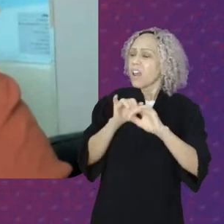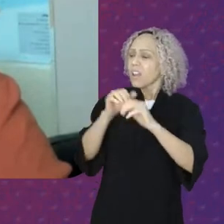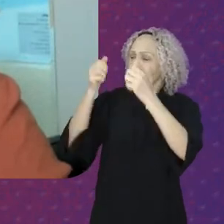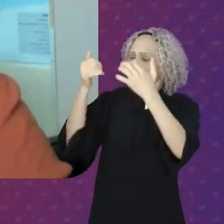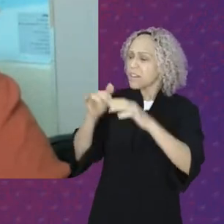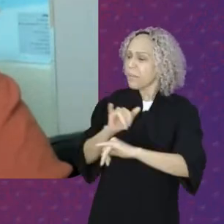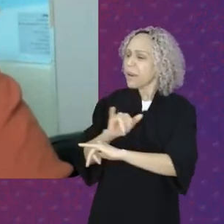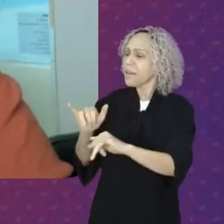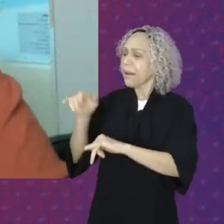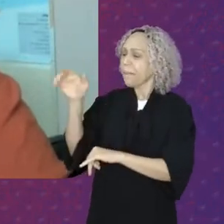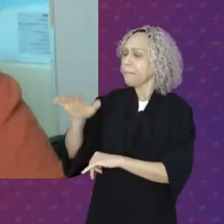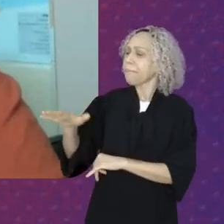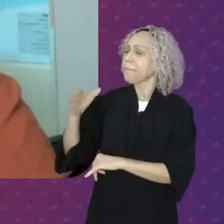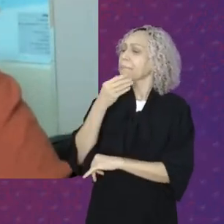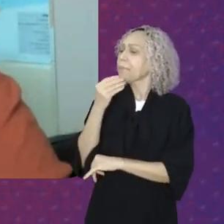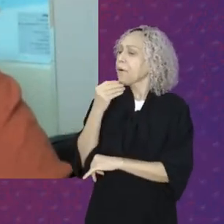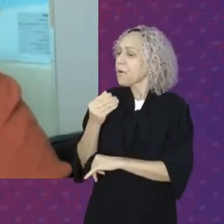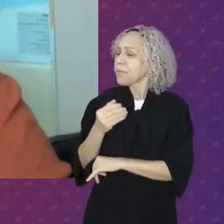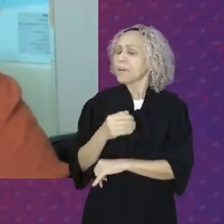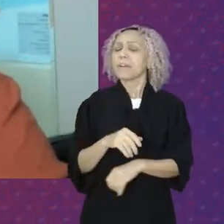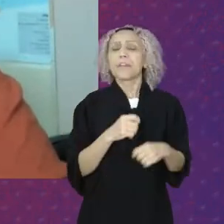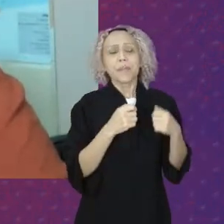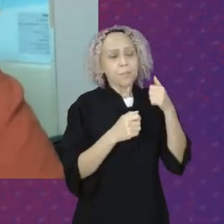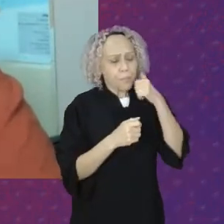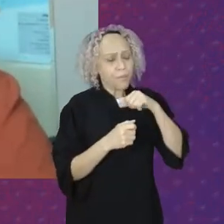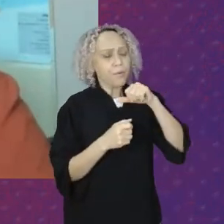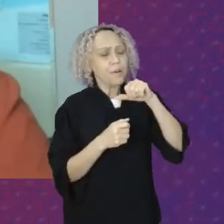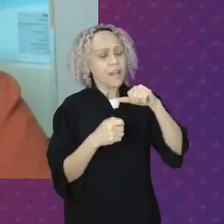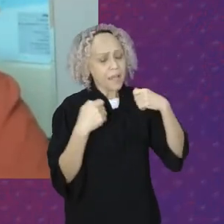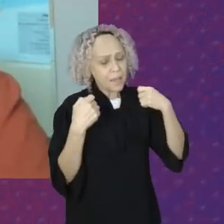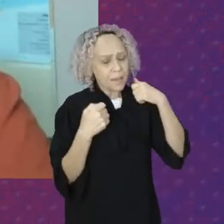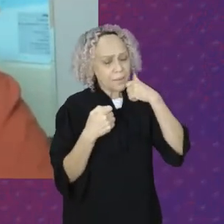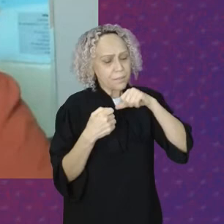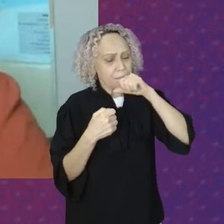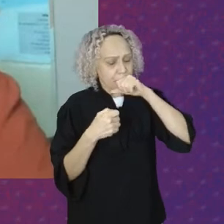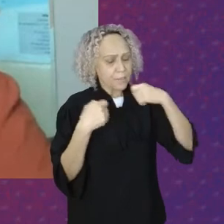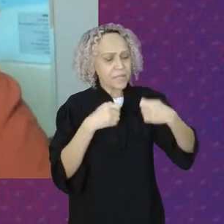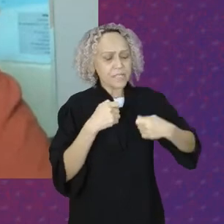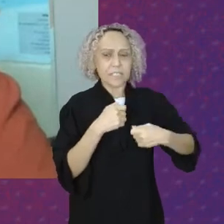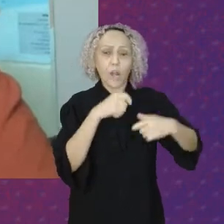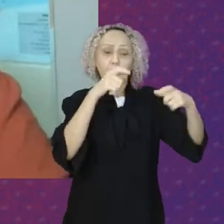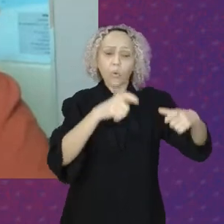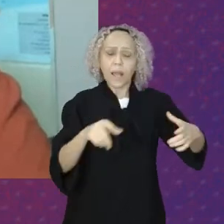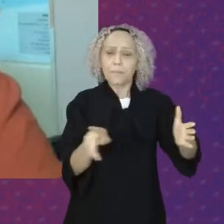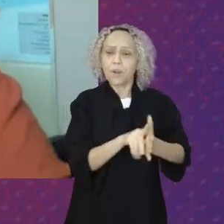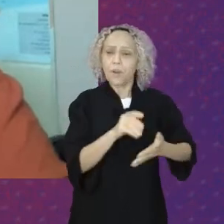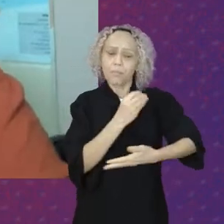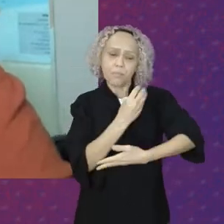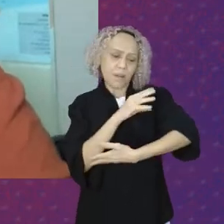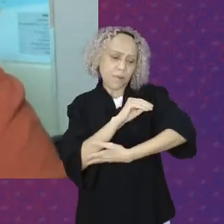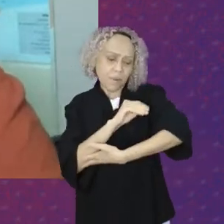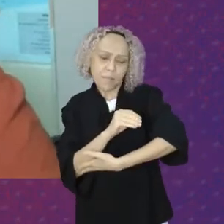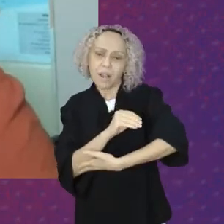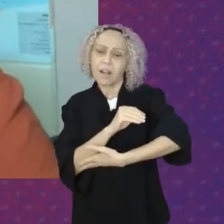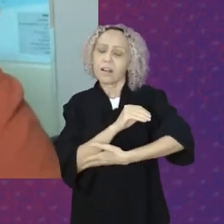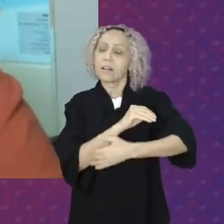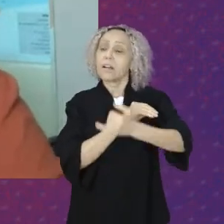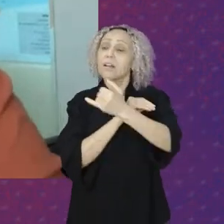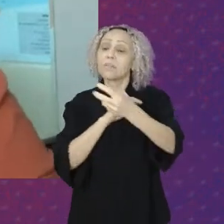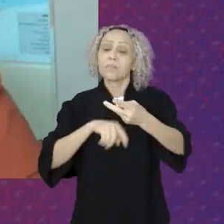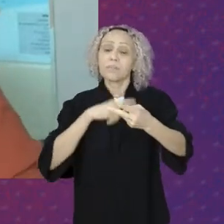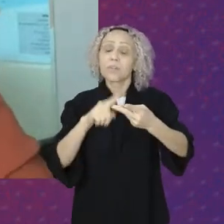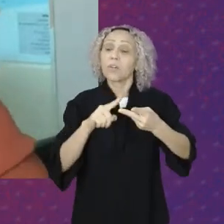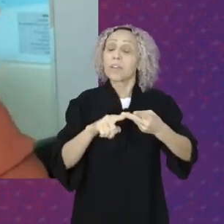explicar para os homens que tem que ter os espaços coletivos para poder trocar. É muito difícil dizer para os homens que a creche deveria ser, como uma